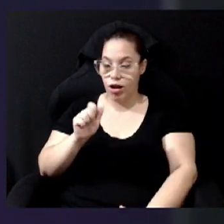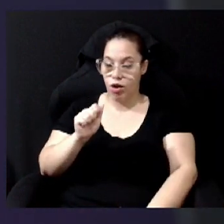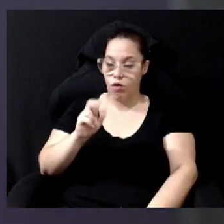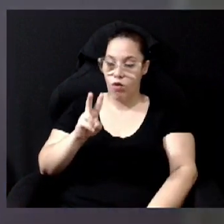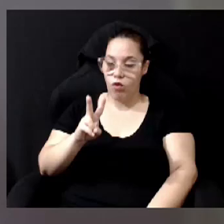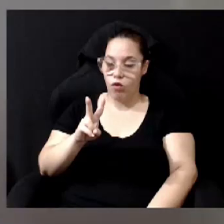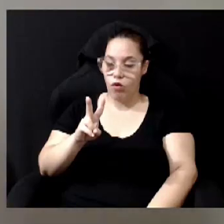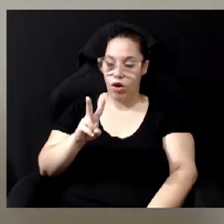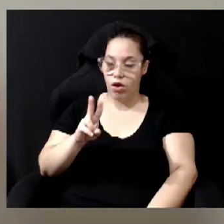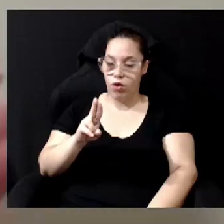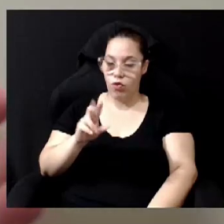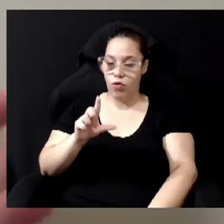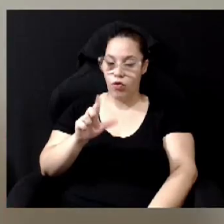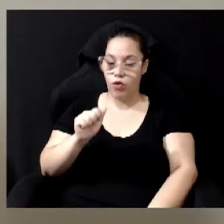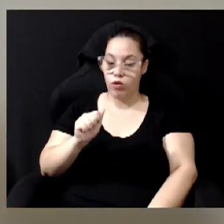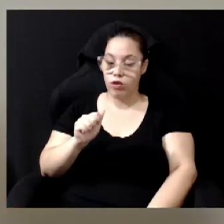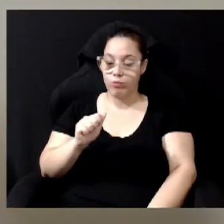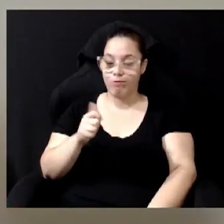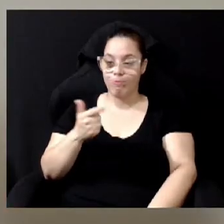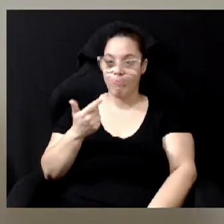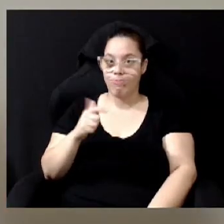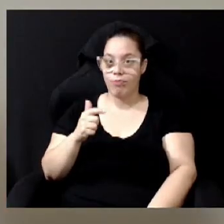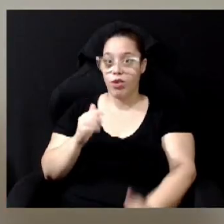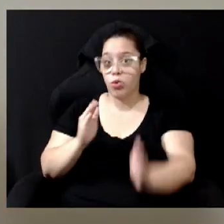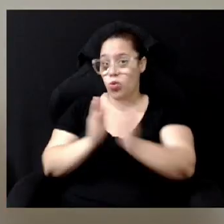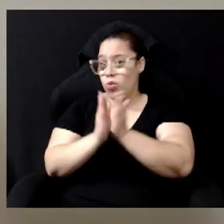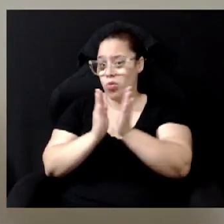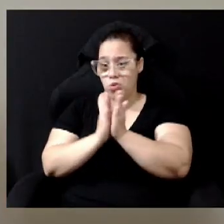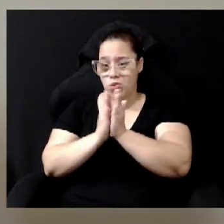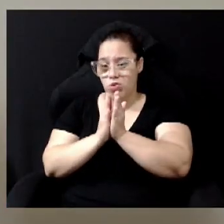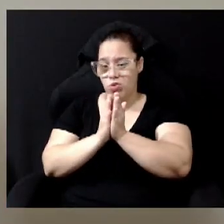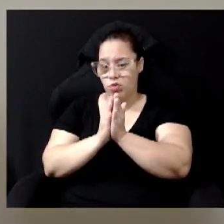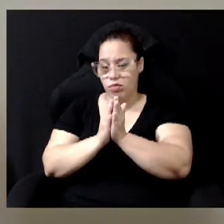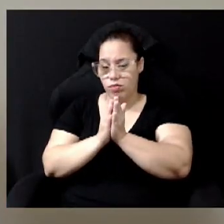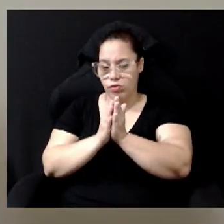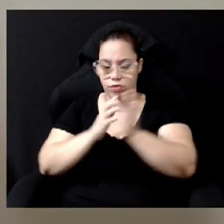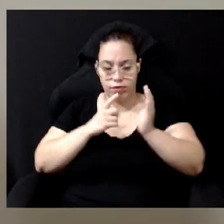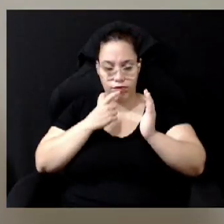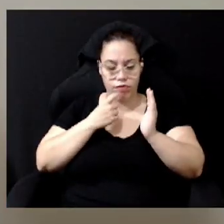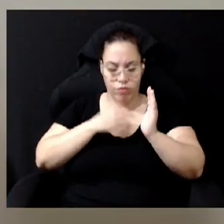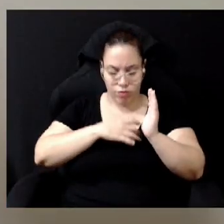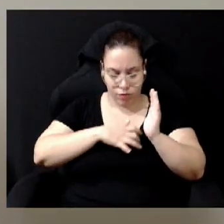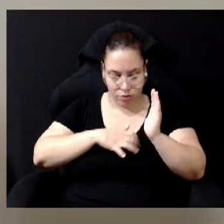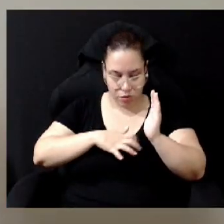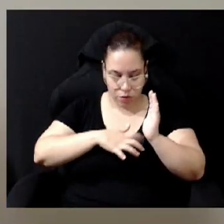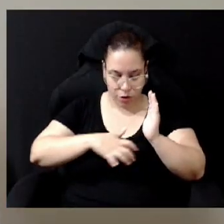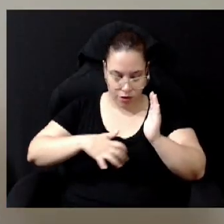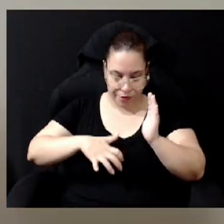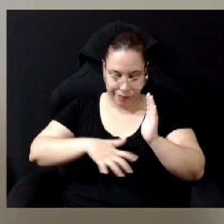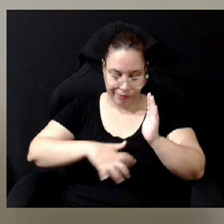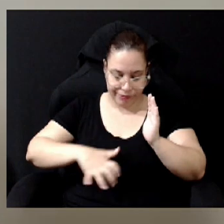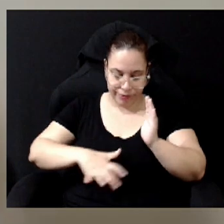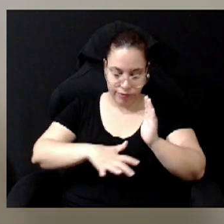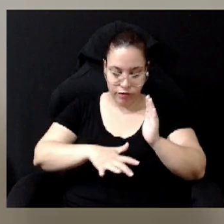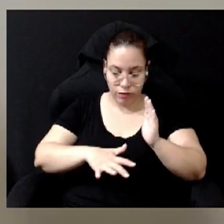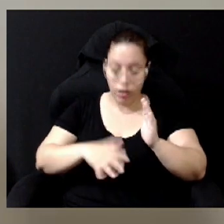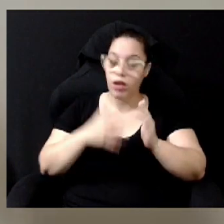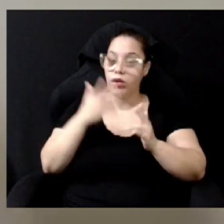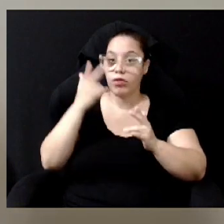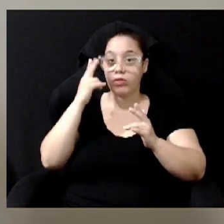válvula normalmente não oferece barreira alguma à passagem do sangue no sentido de saída. Porém,